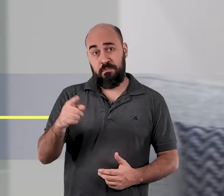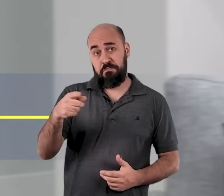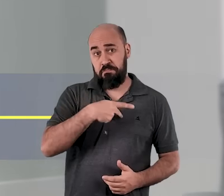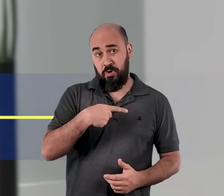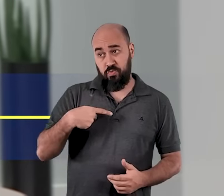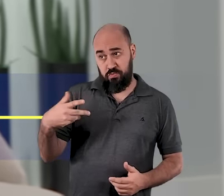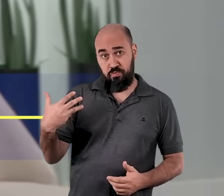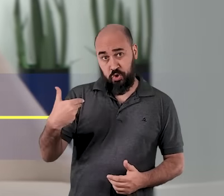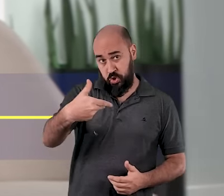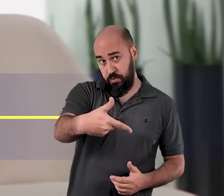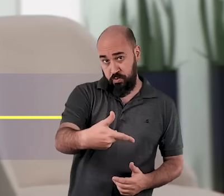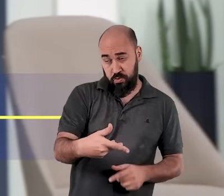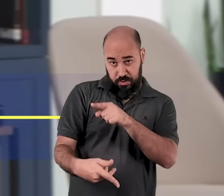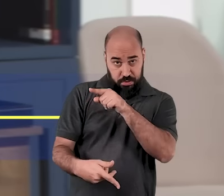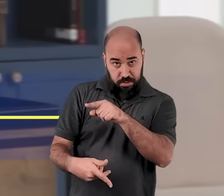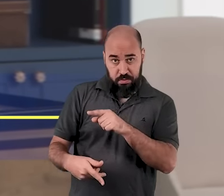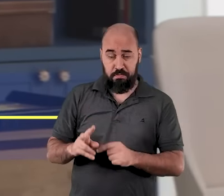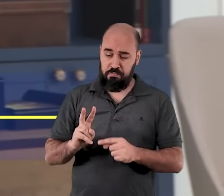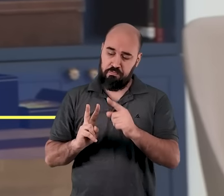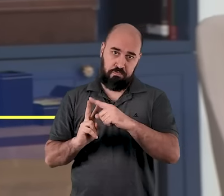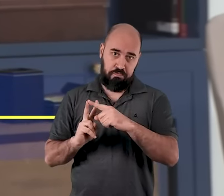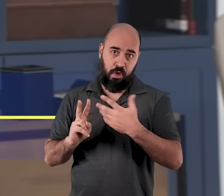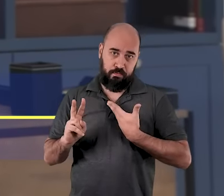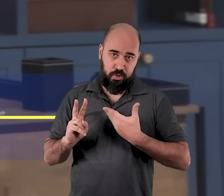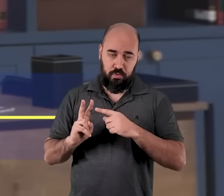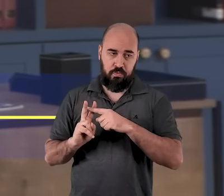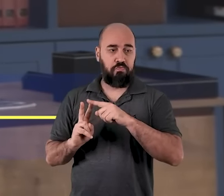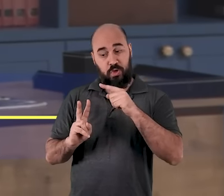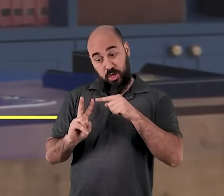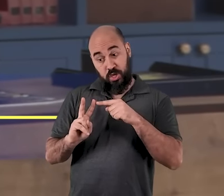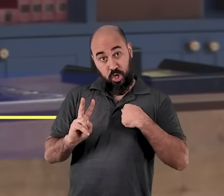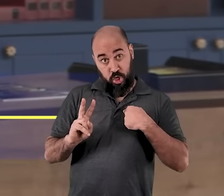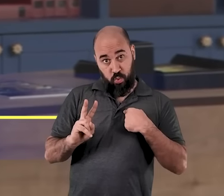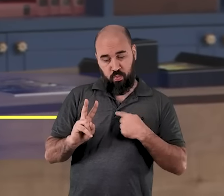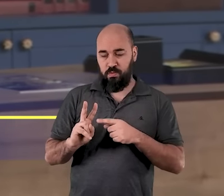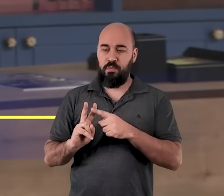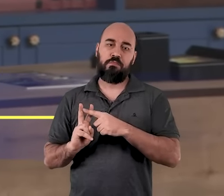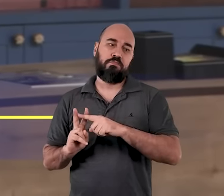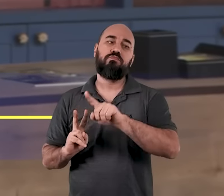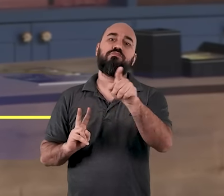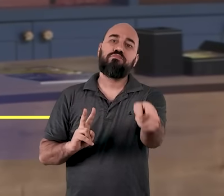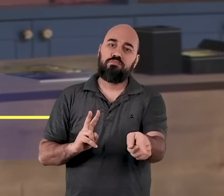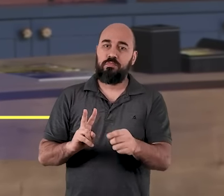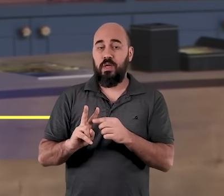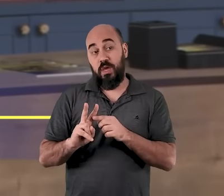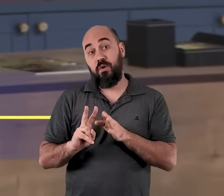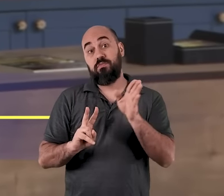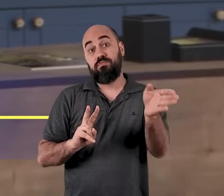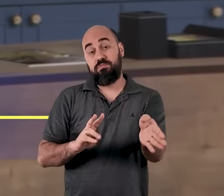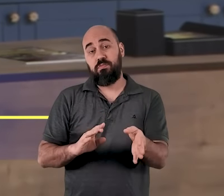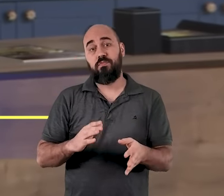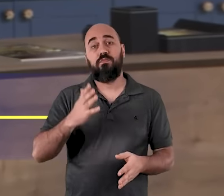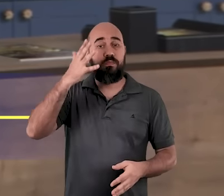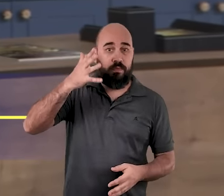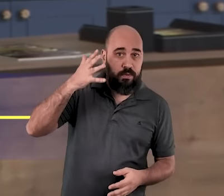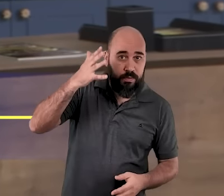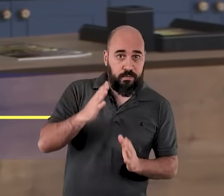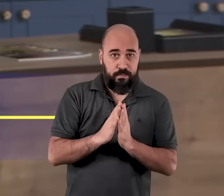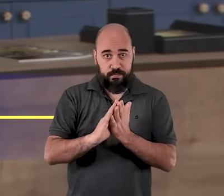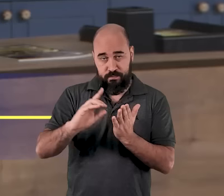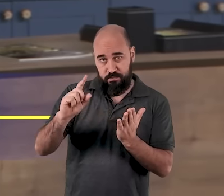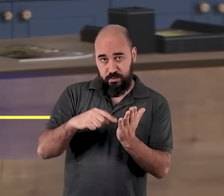para fazer algumas palestras para juventude e eu fui convidado para fazer um sermão, fazer uma mensagem bíblica.